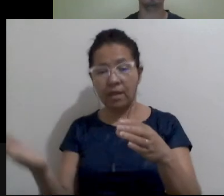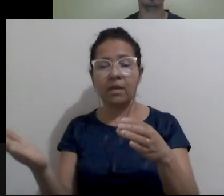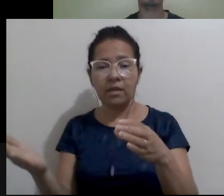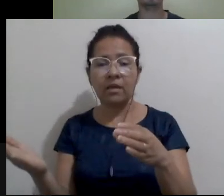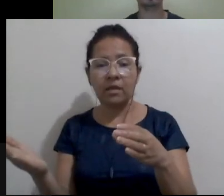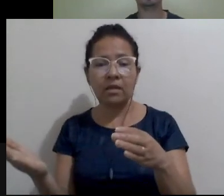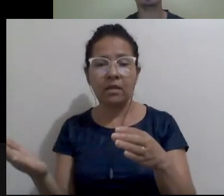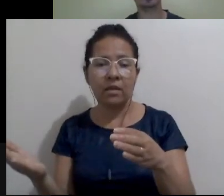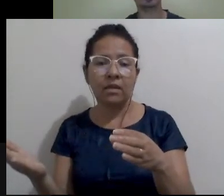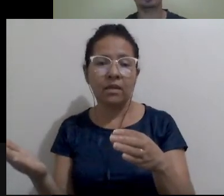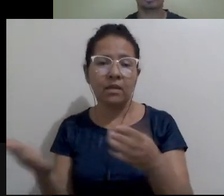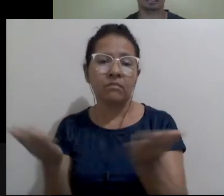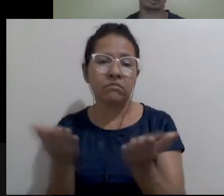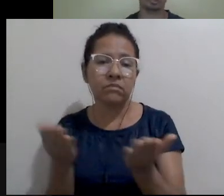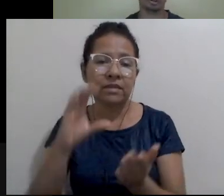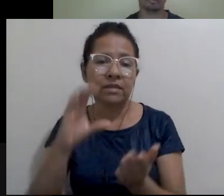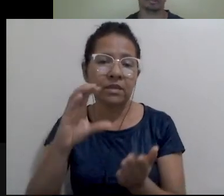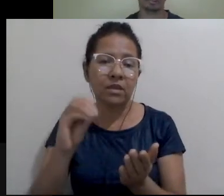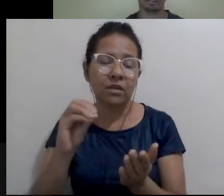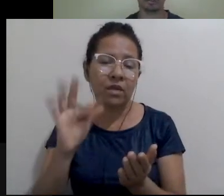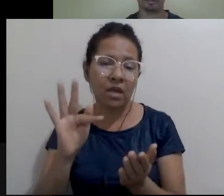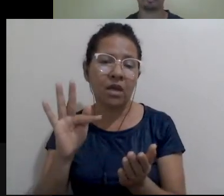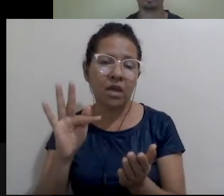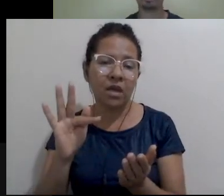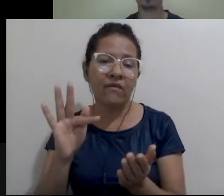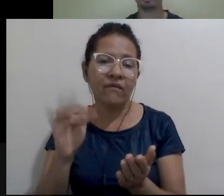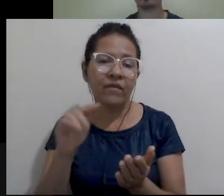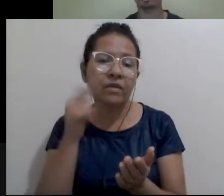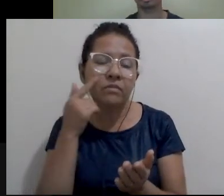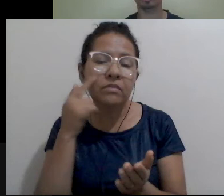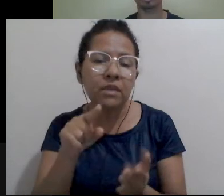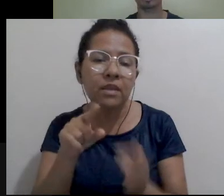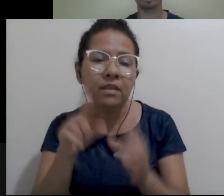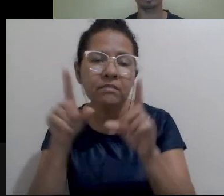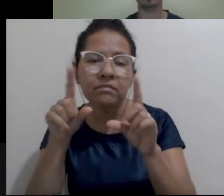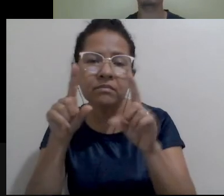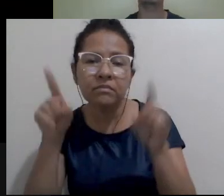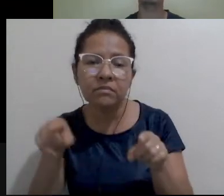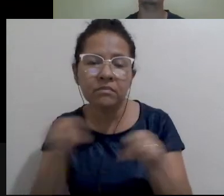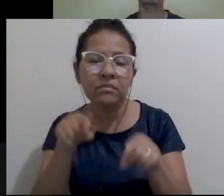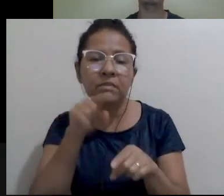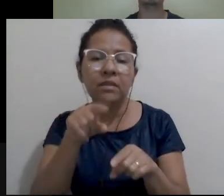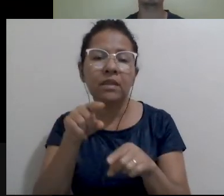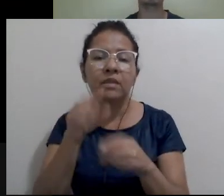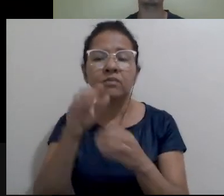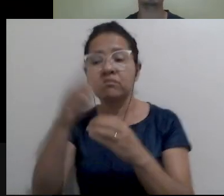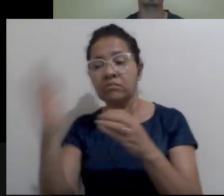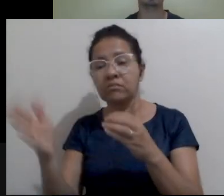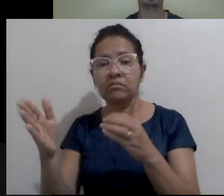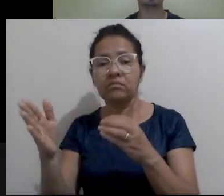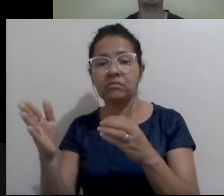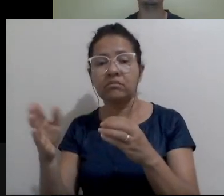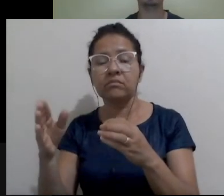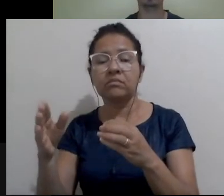os de esfera externa, tá? Aqui o COF6 pode ser classificado como de esfera externa devido ao fato desses